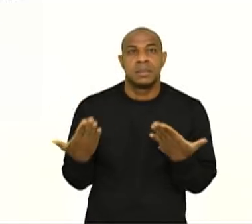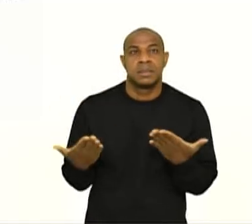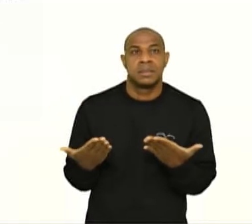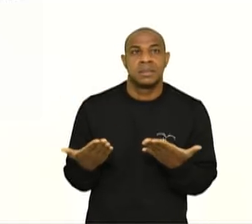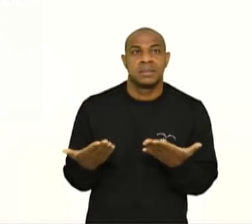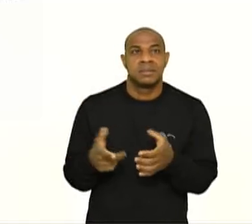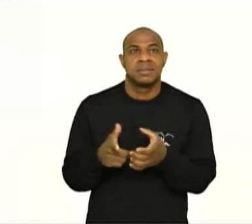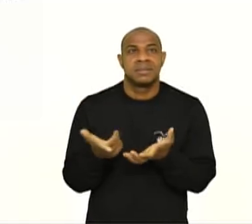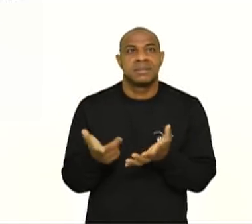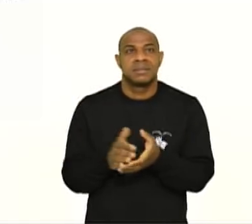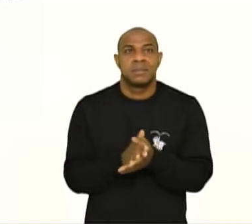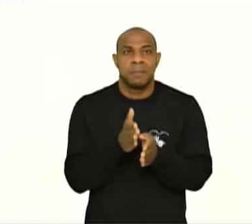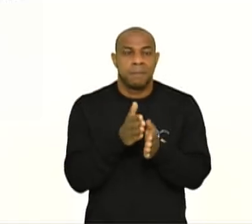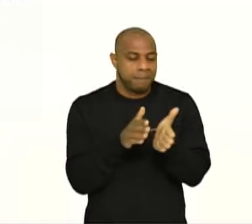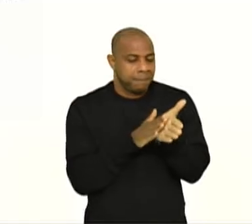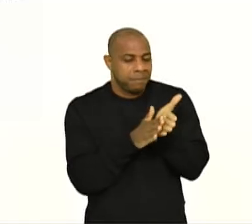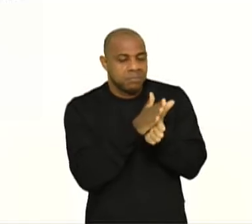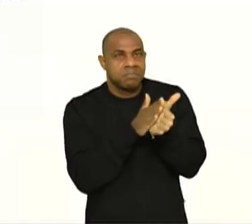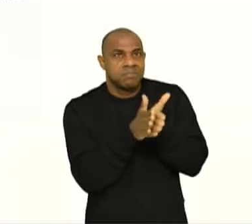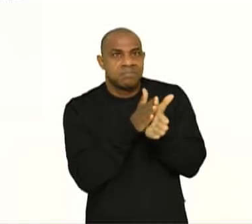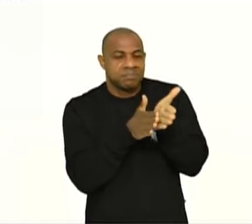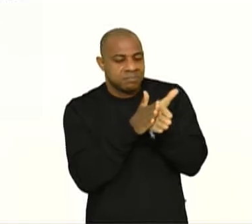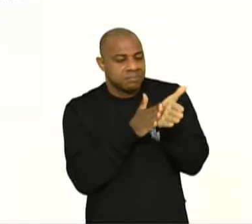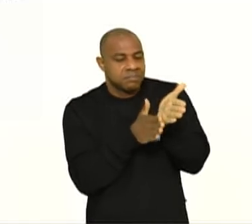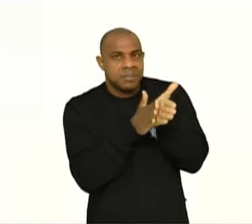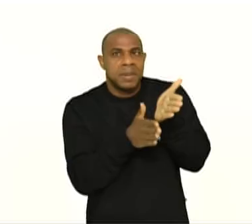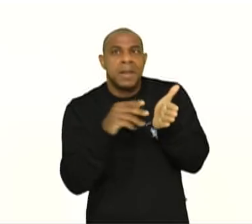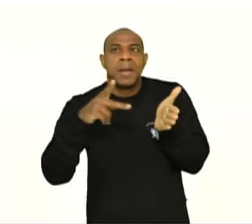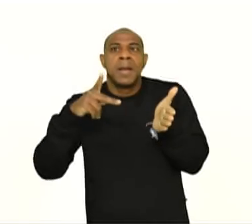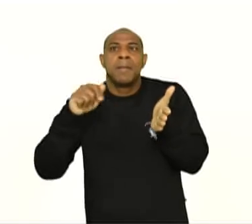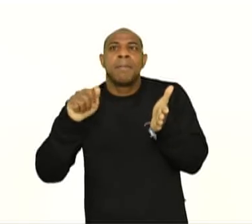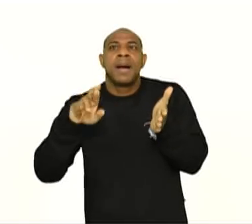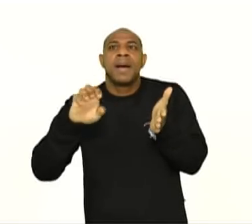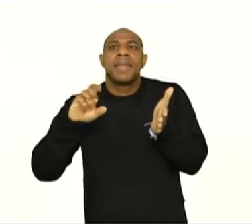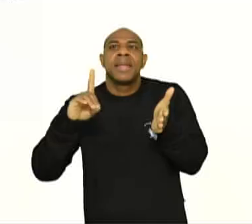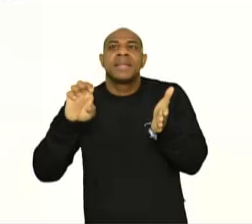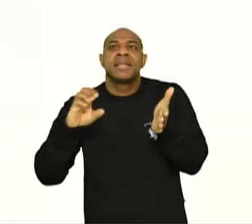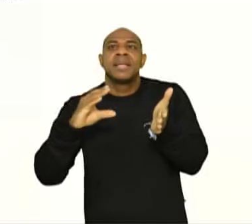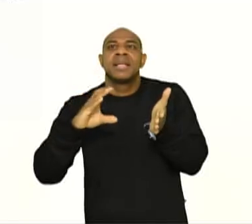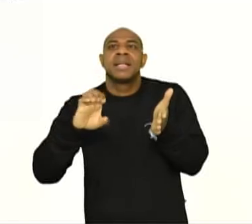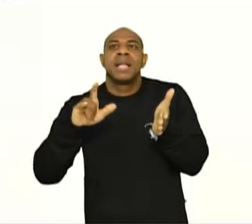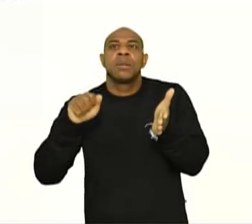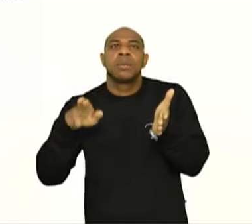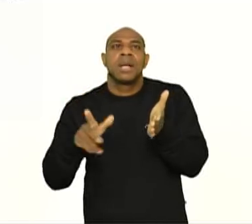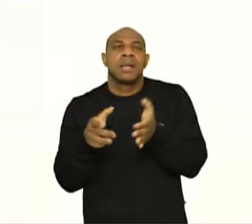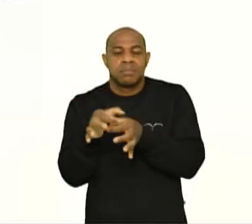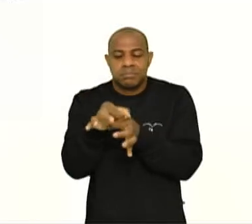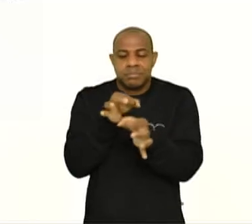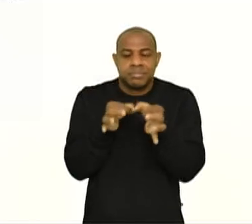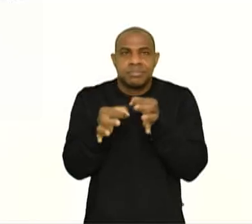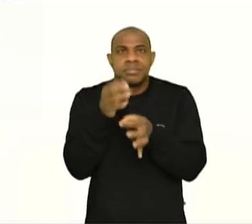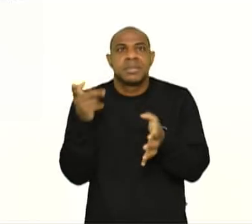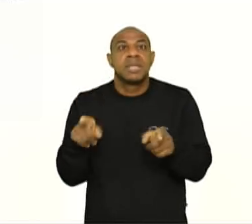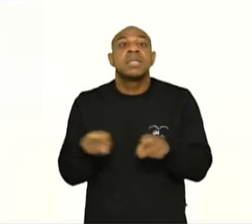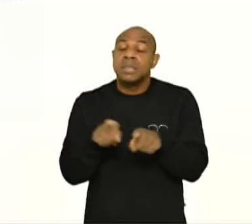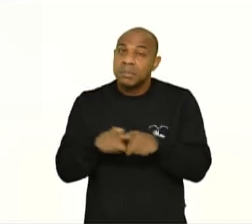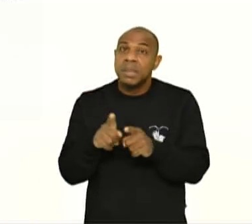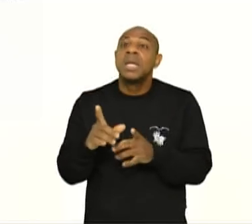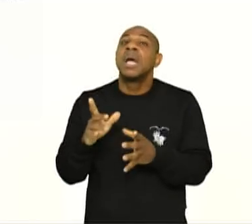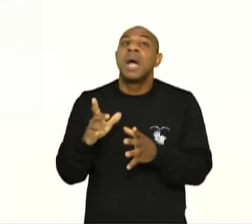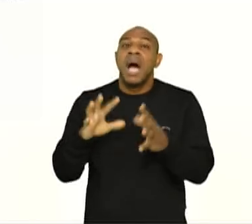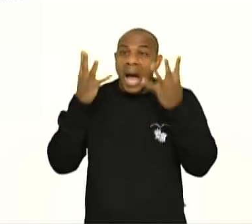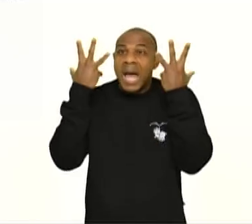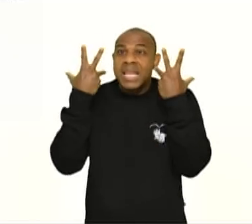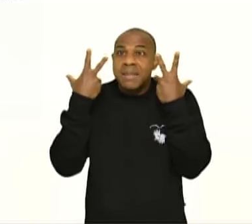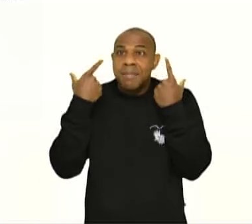Parede celular é uma das características básicas da célula vegetal, certo? E aí a célula animal também tem, porém não vai ter